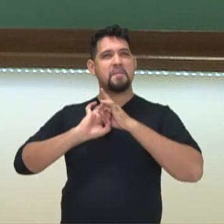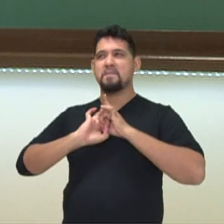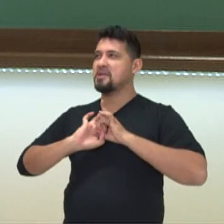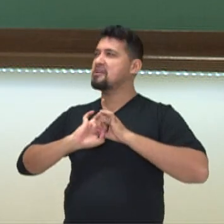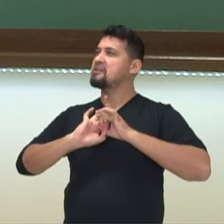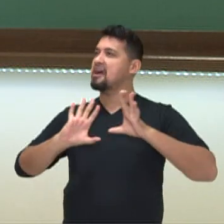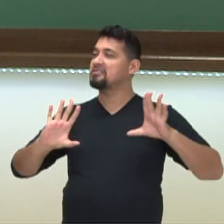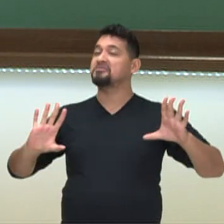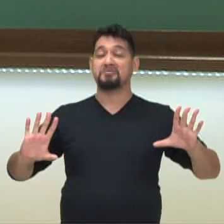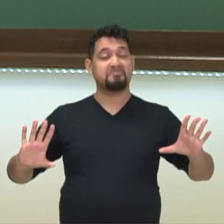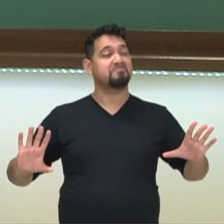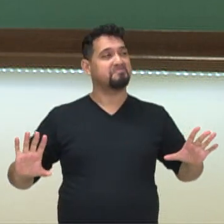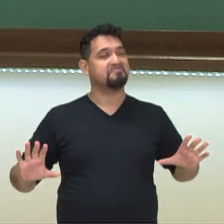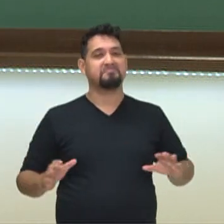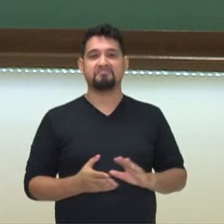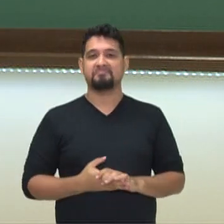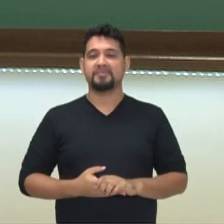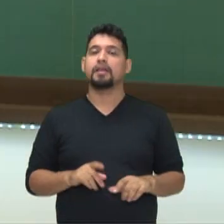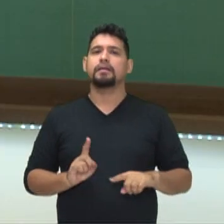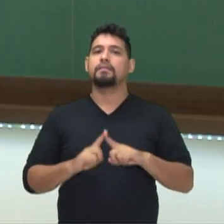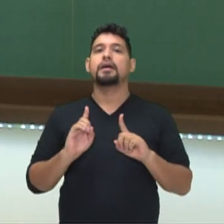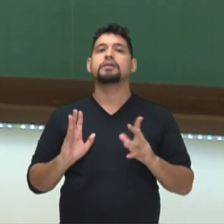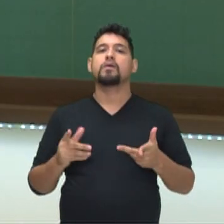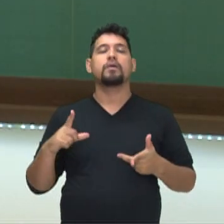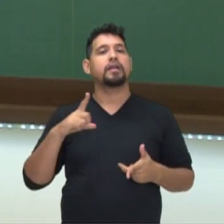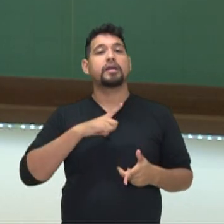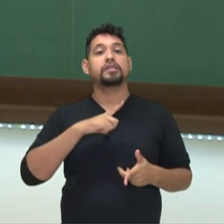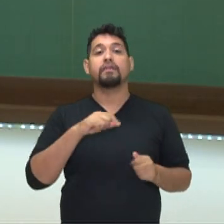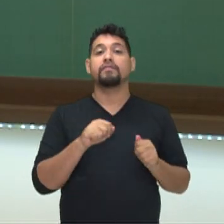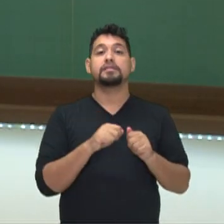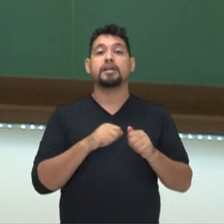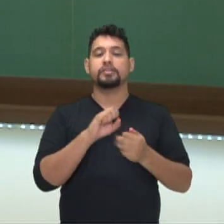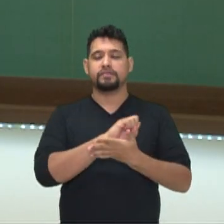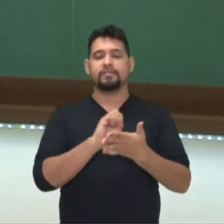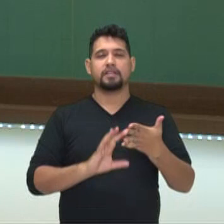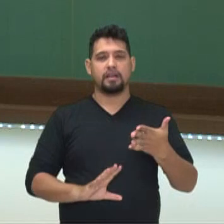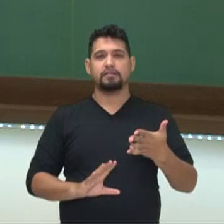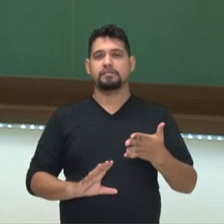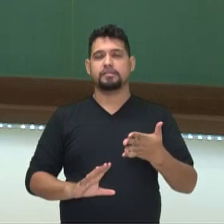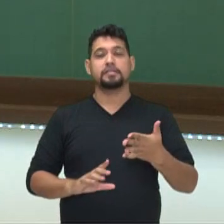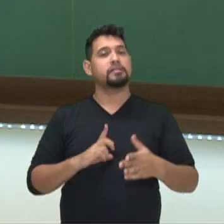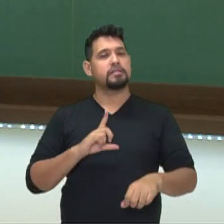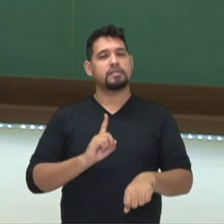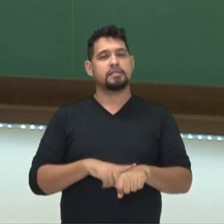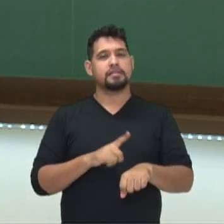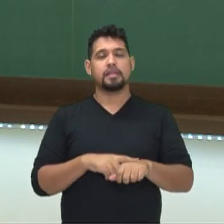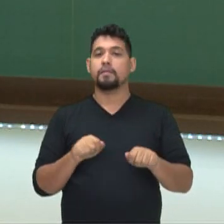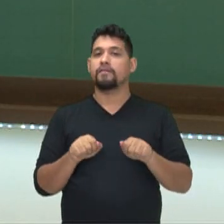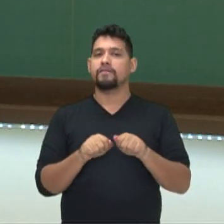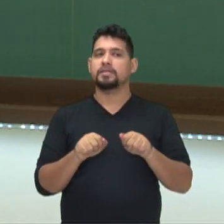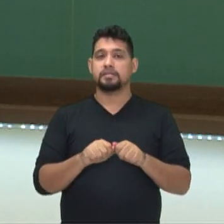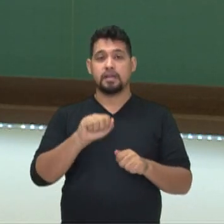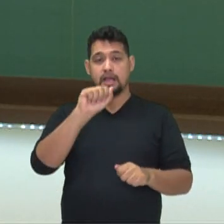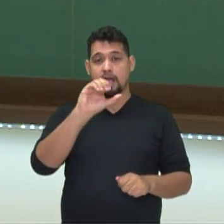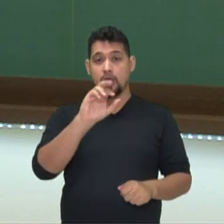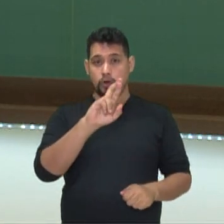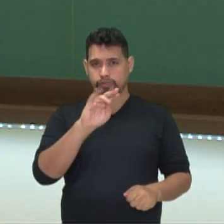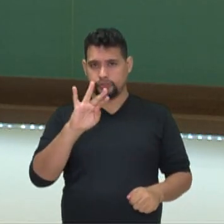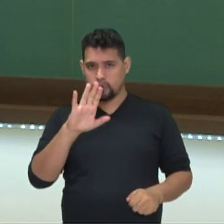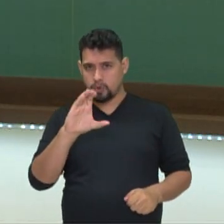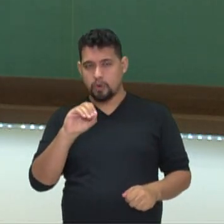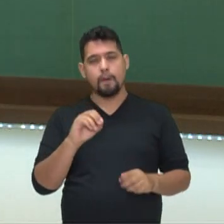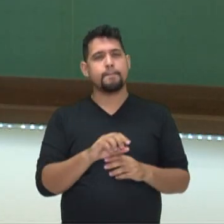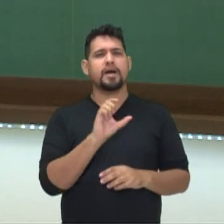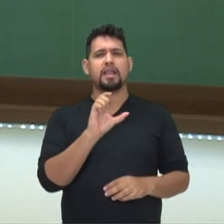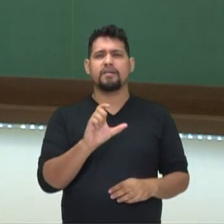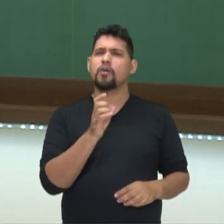liberdade. Bom, e aí chegamos na nossa atividade. Vocês tiveram tempo para fazer um acróstico com a palavra liberdade.